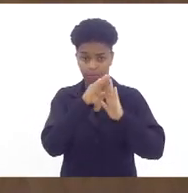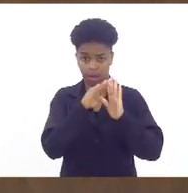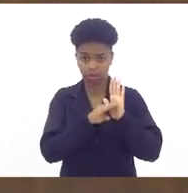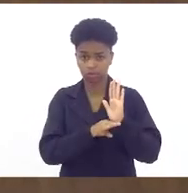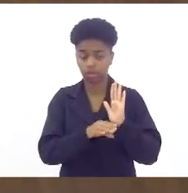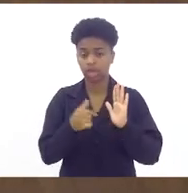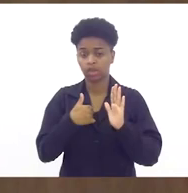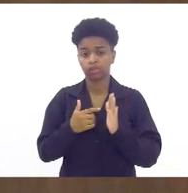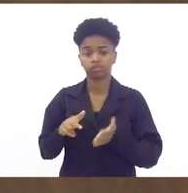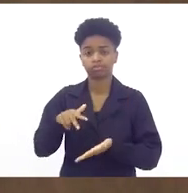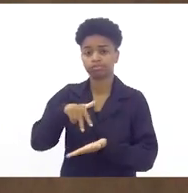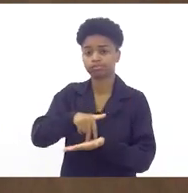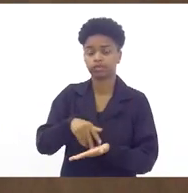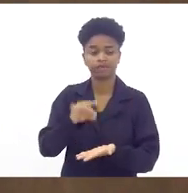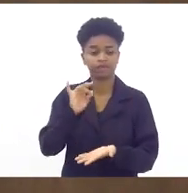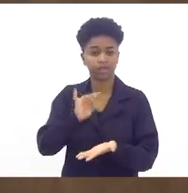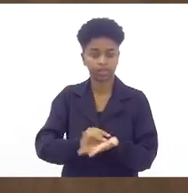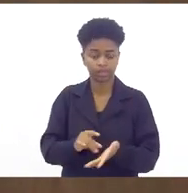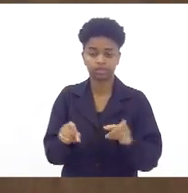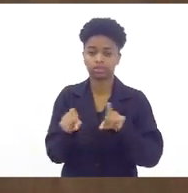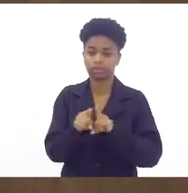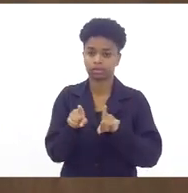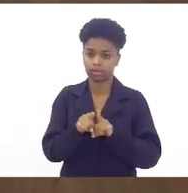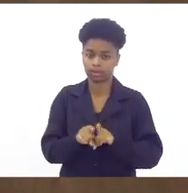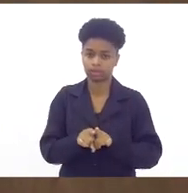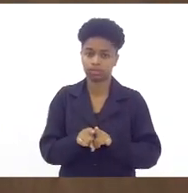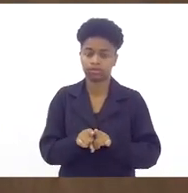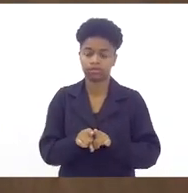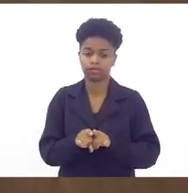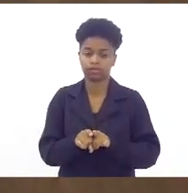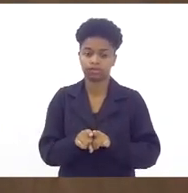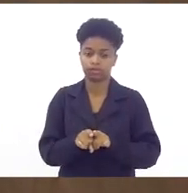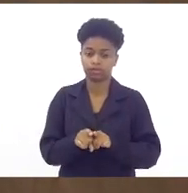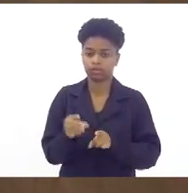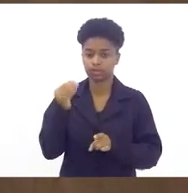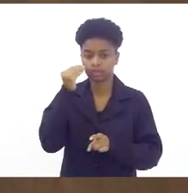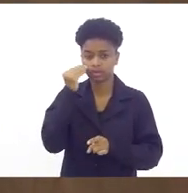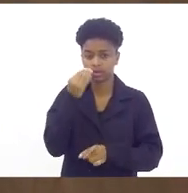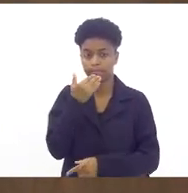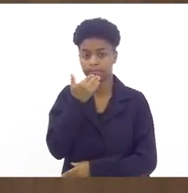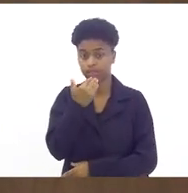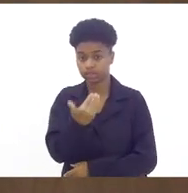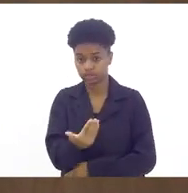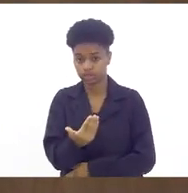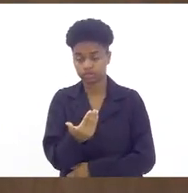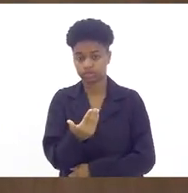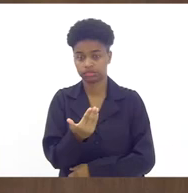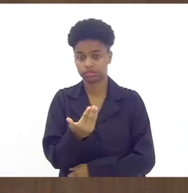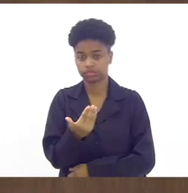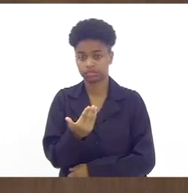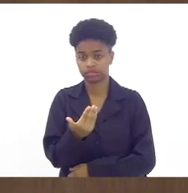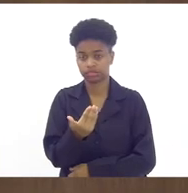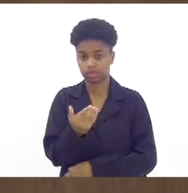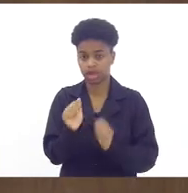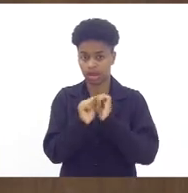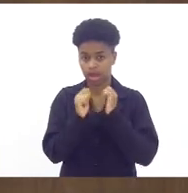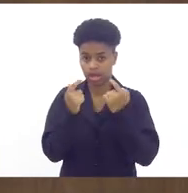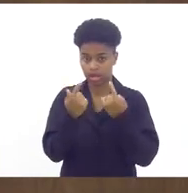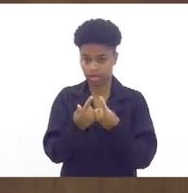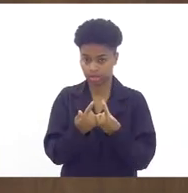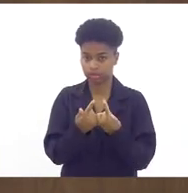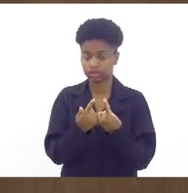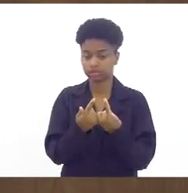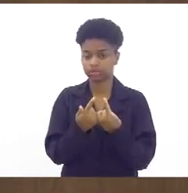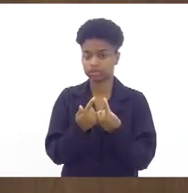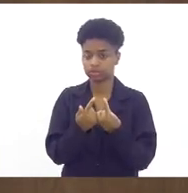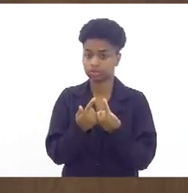eu vim aqui efetivamente também para poder solicitar que aleja a partir